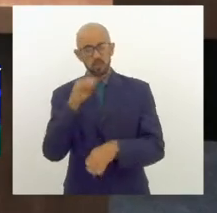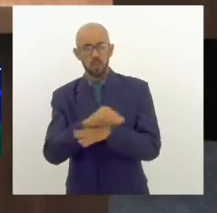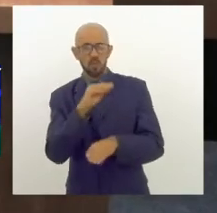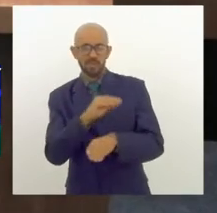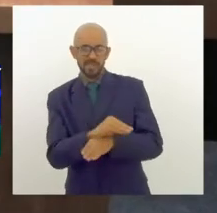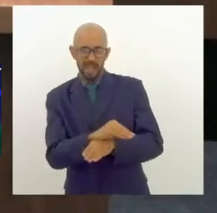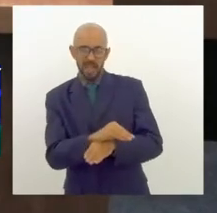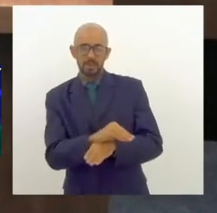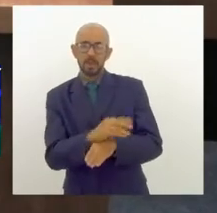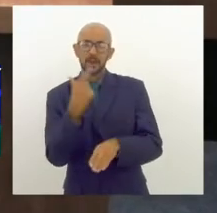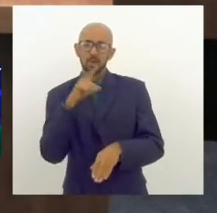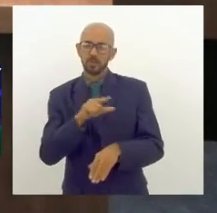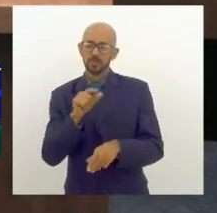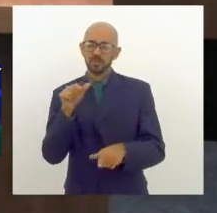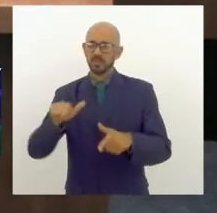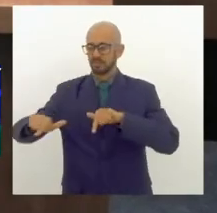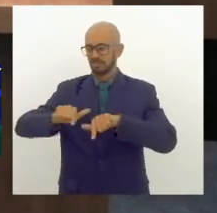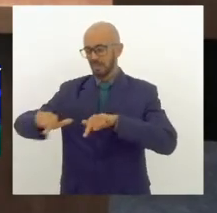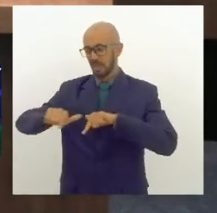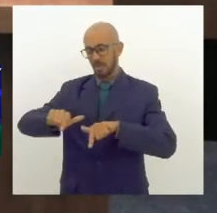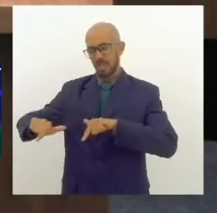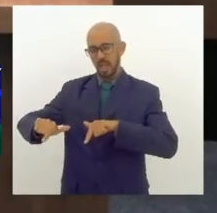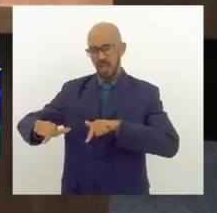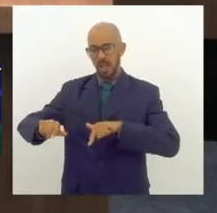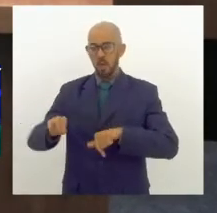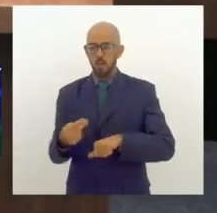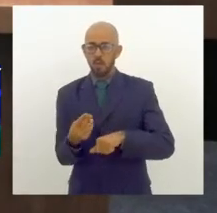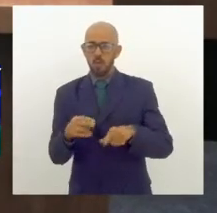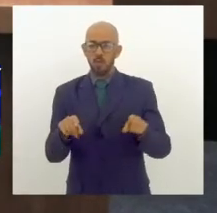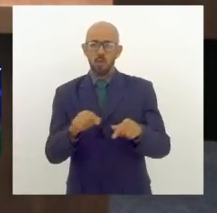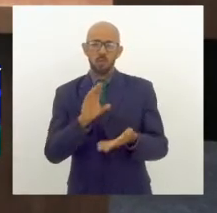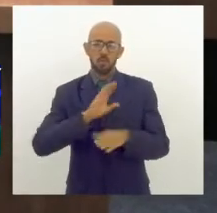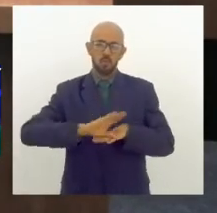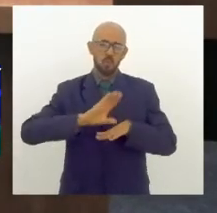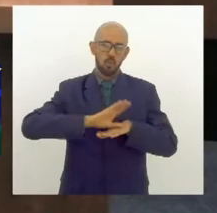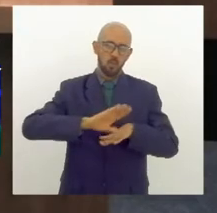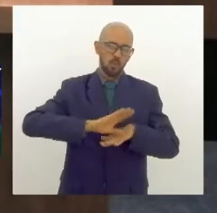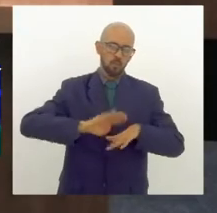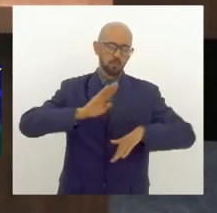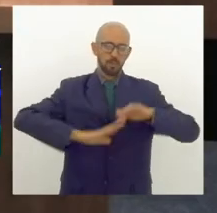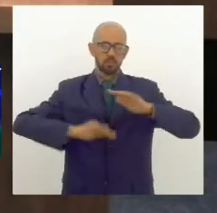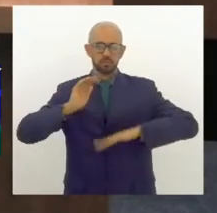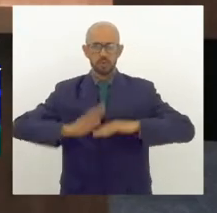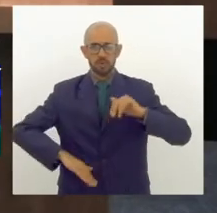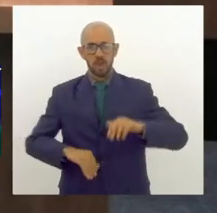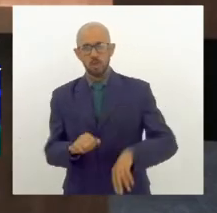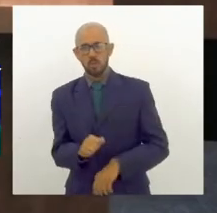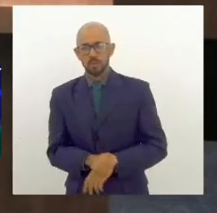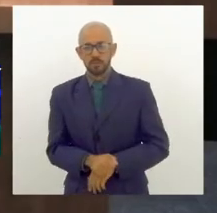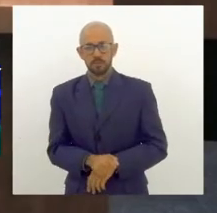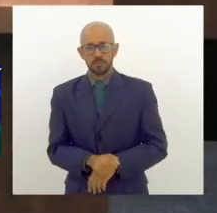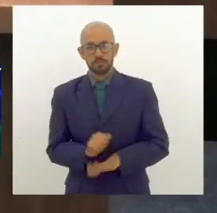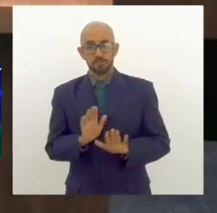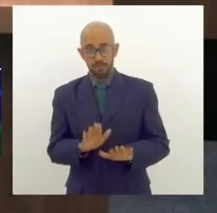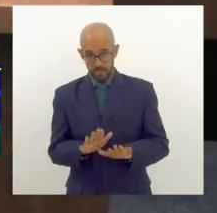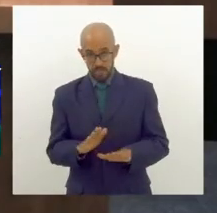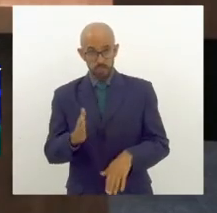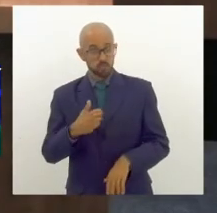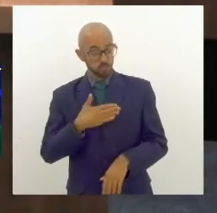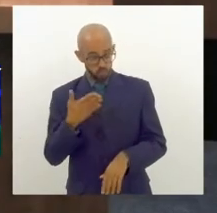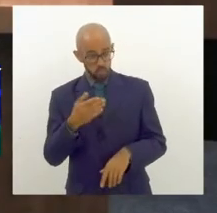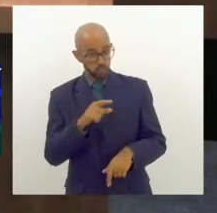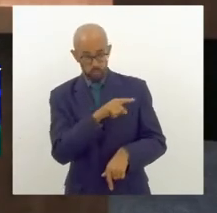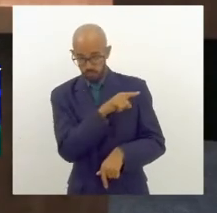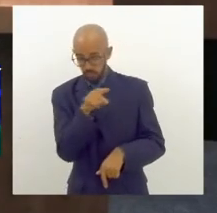ela poder ingressar no mercado de trabalho, ingressar num curso profissionalizante. Mas, pasmem